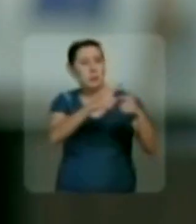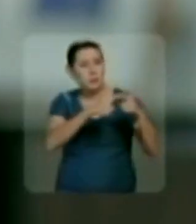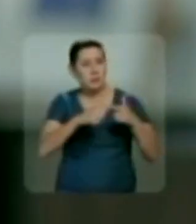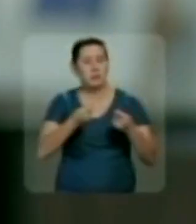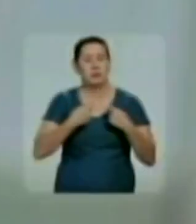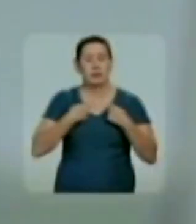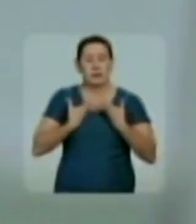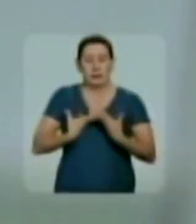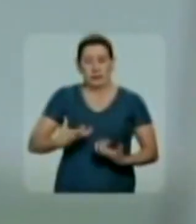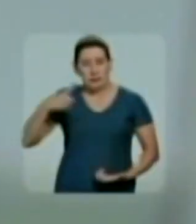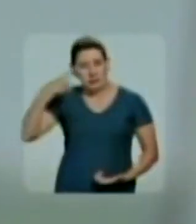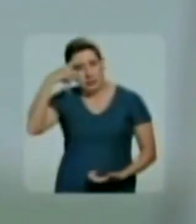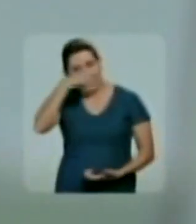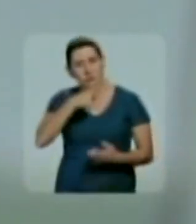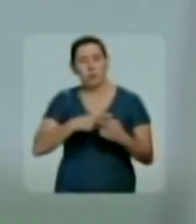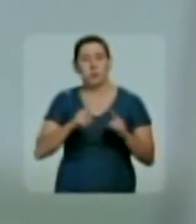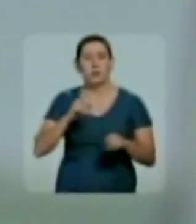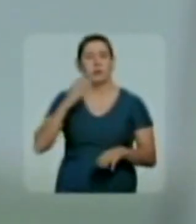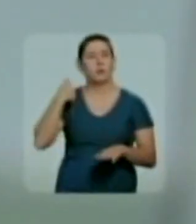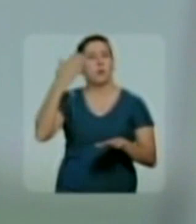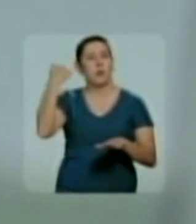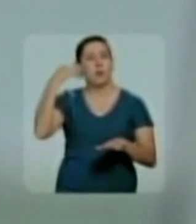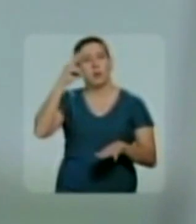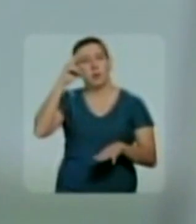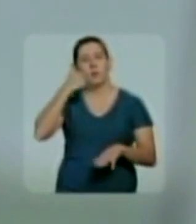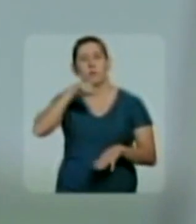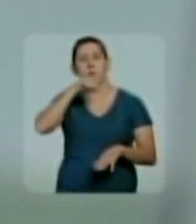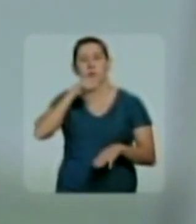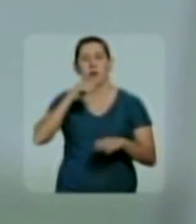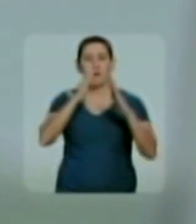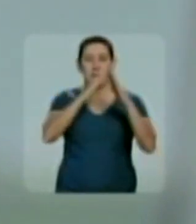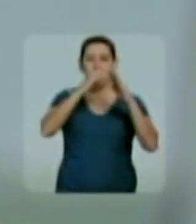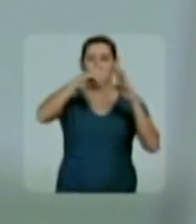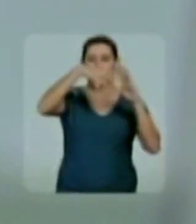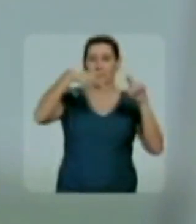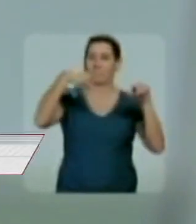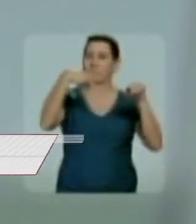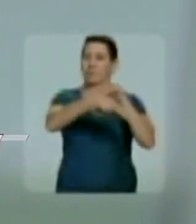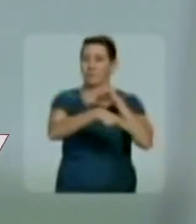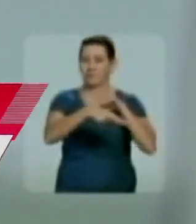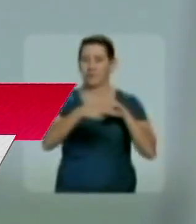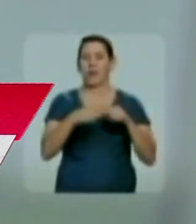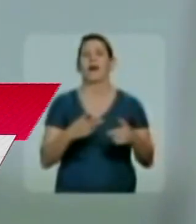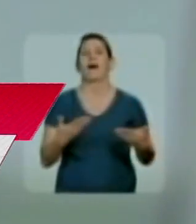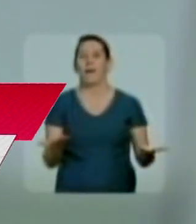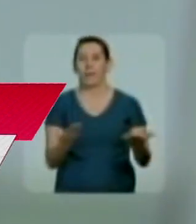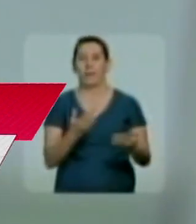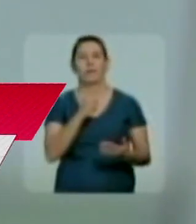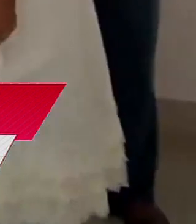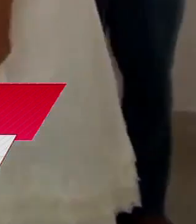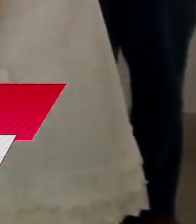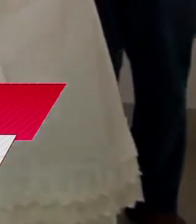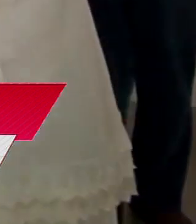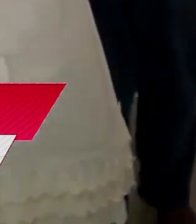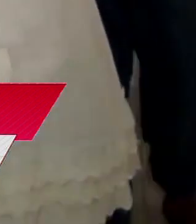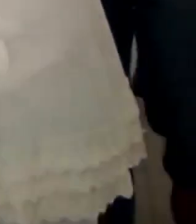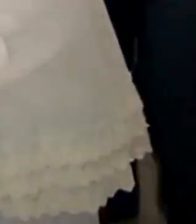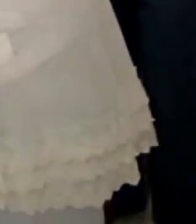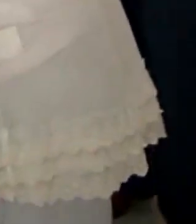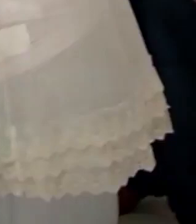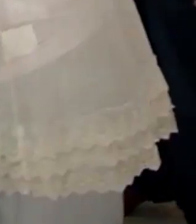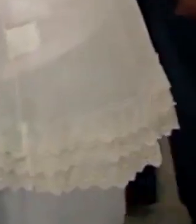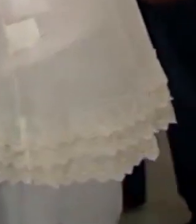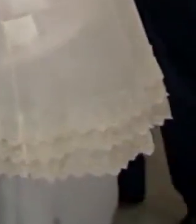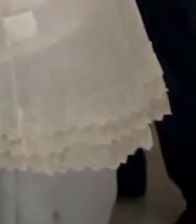detalhe interessante, o total de votos que Doria obteve, 3 milhões e 84 mil, foi inferior aos 3